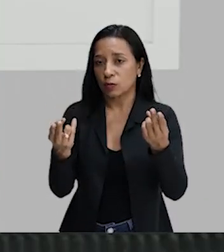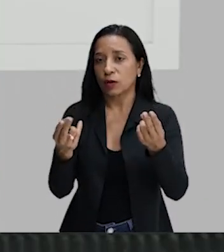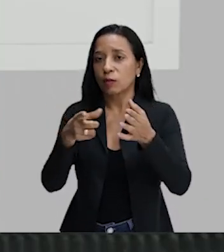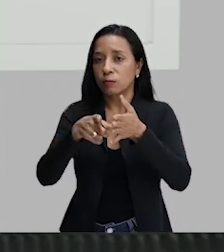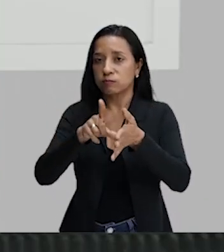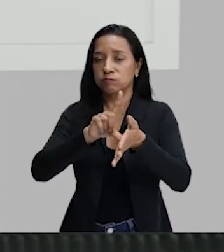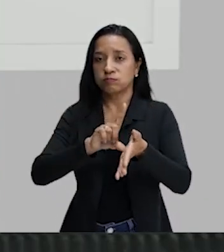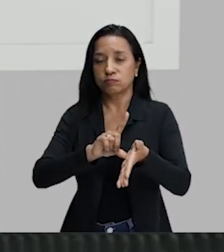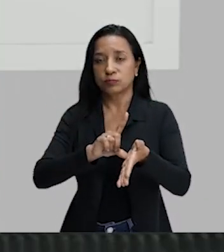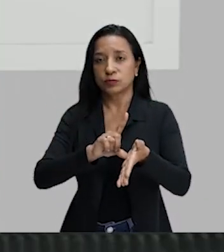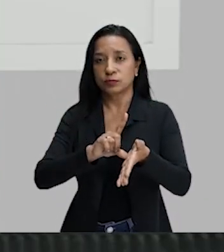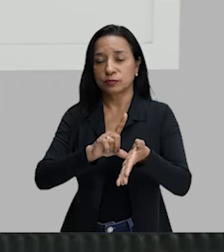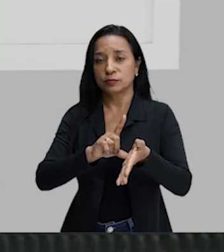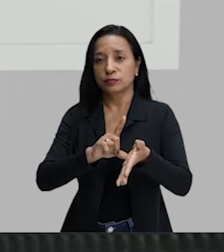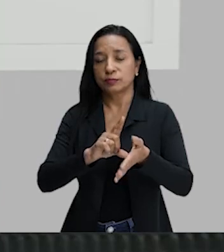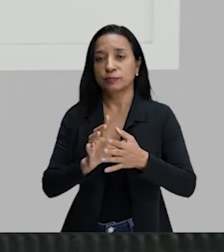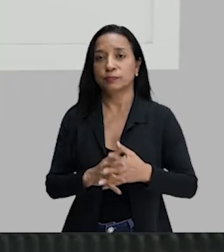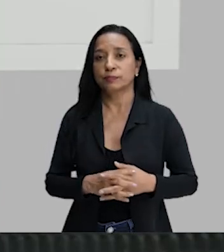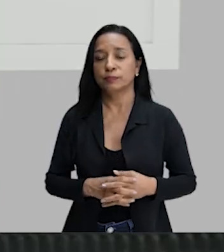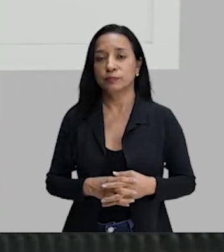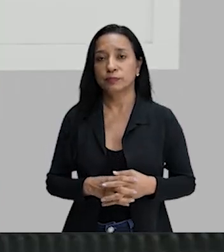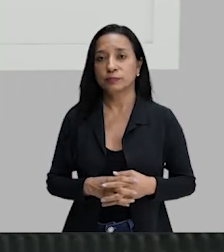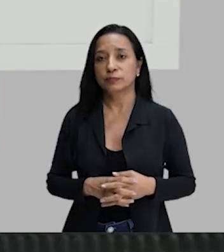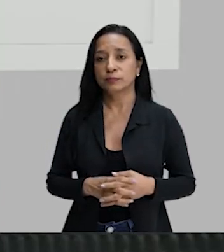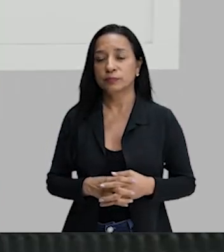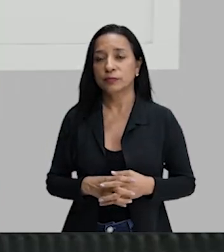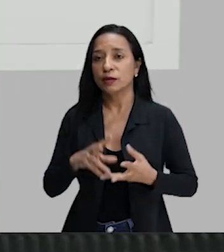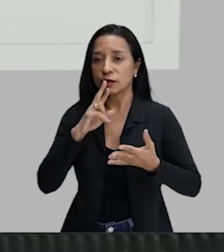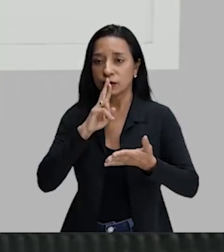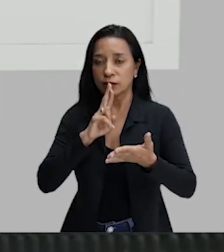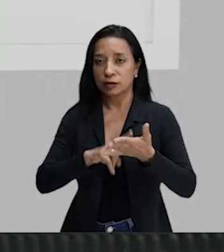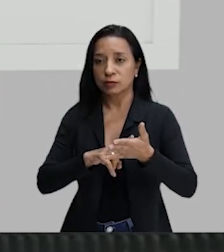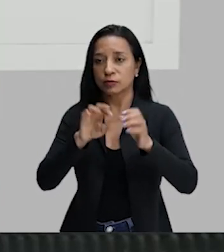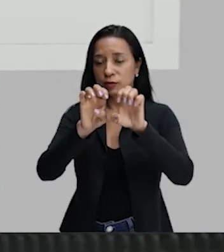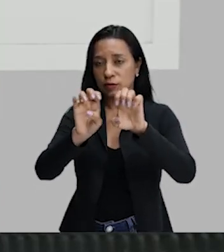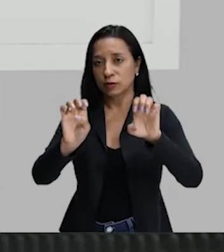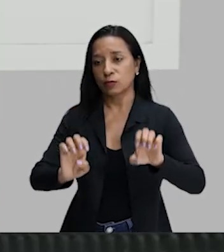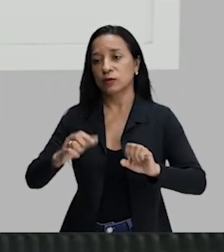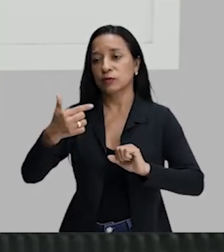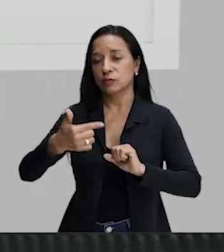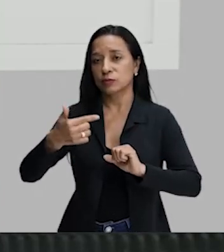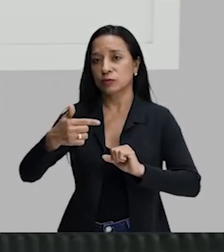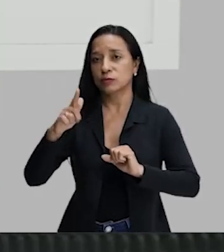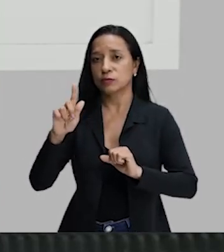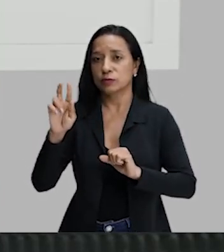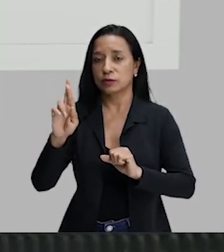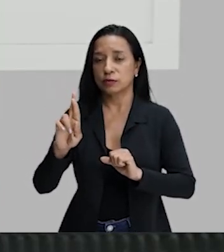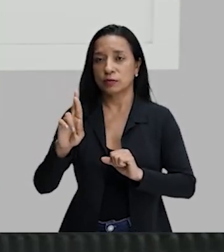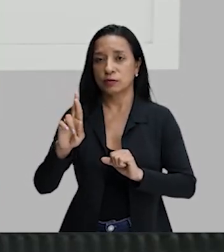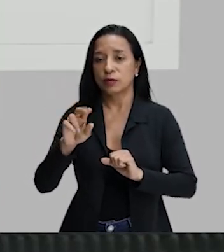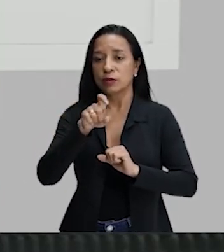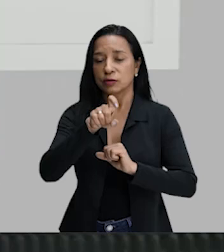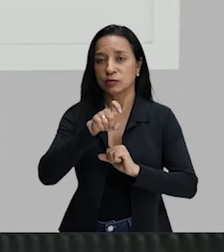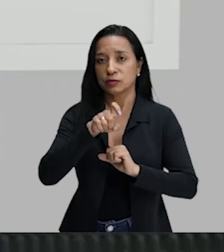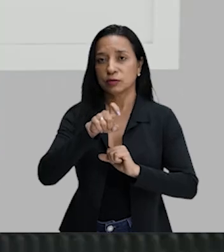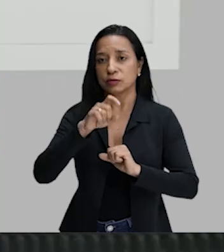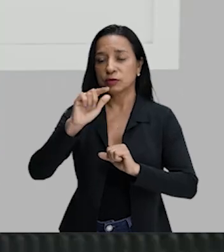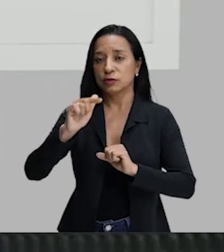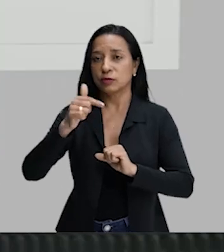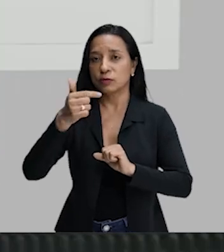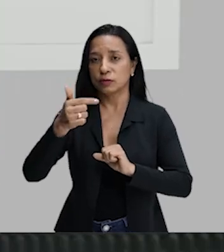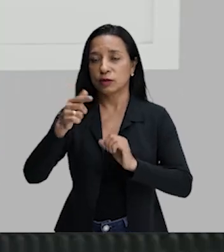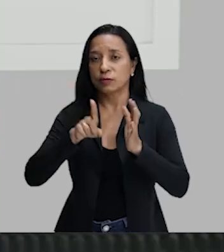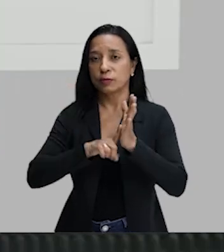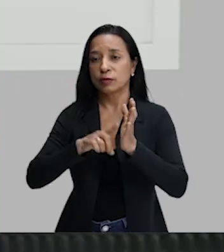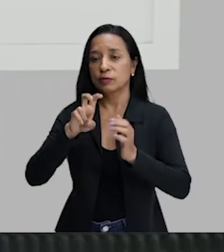tivemos aqui na questão anterior. Vou resolver a equação do segundo grau. X ao quadrado menos 5x